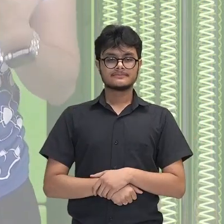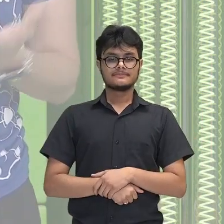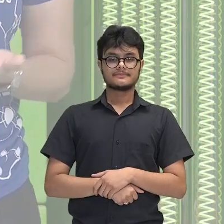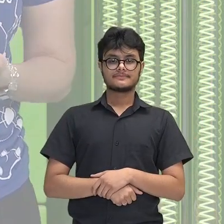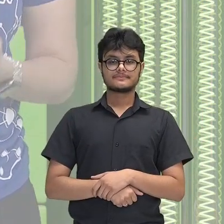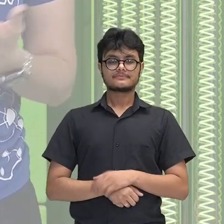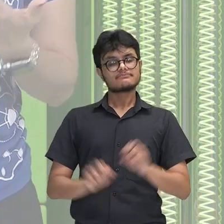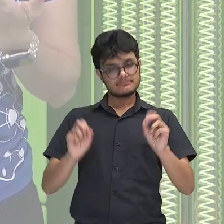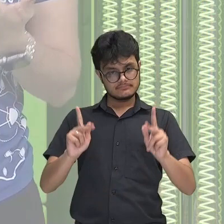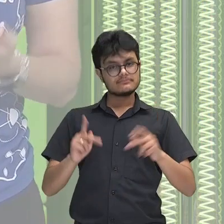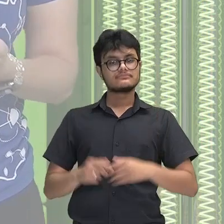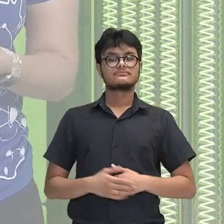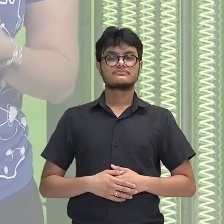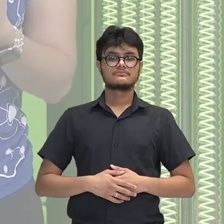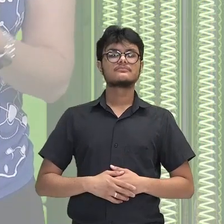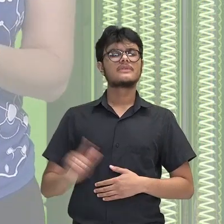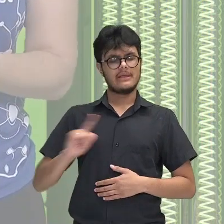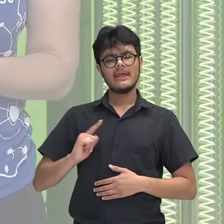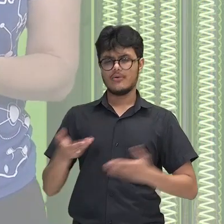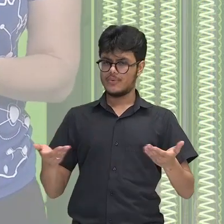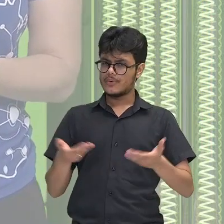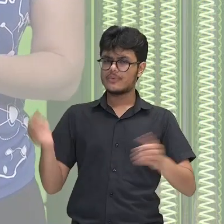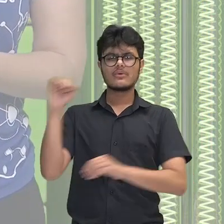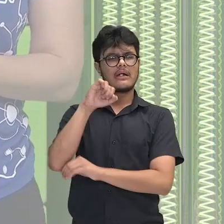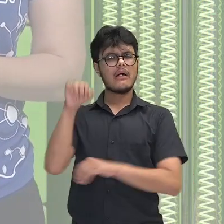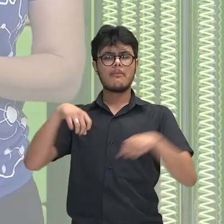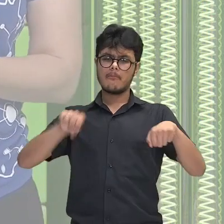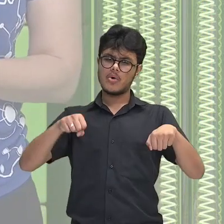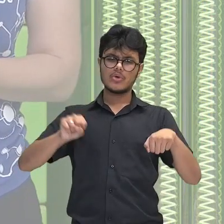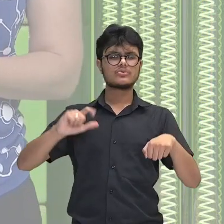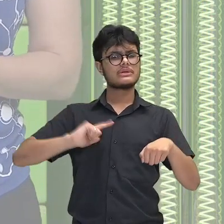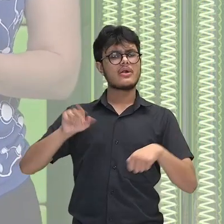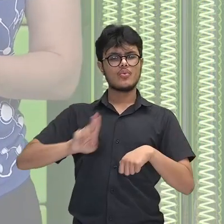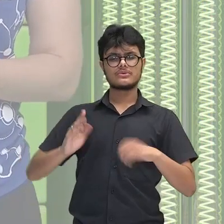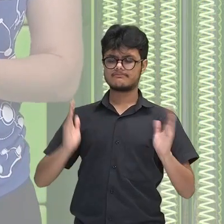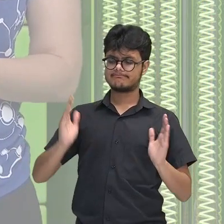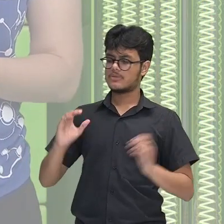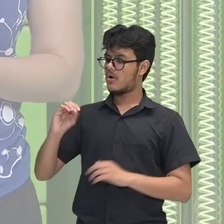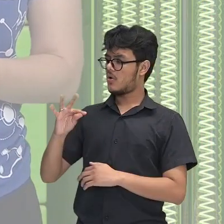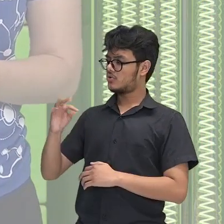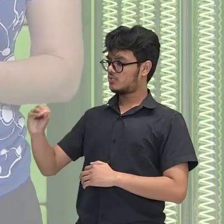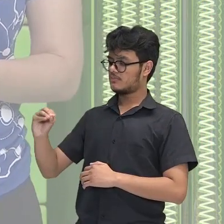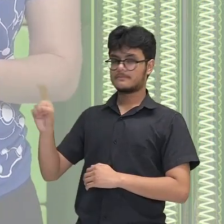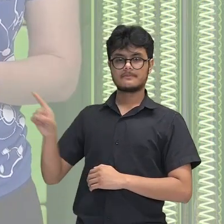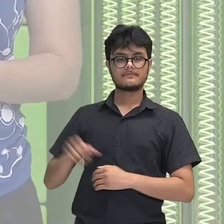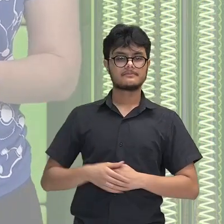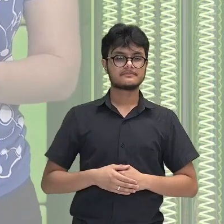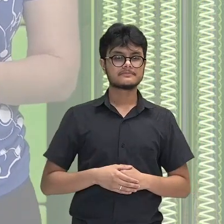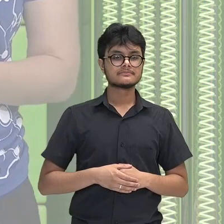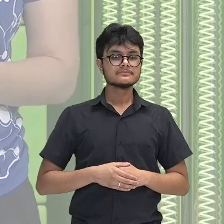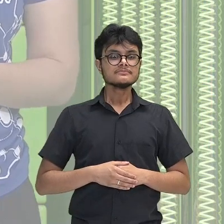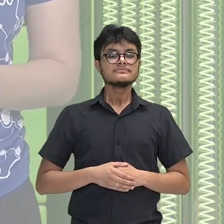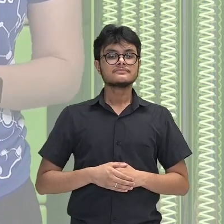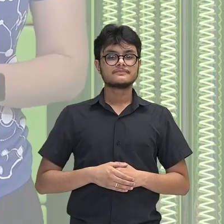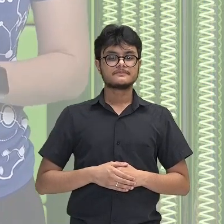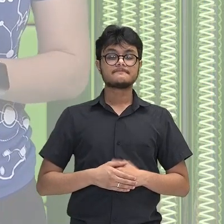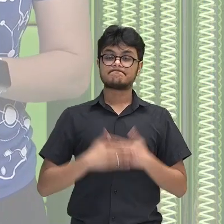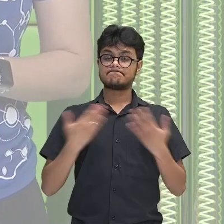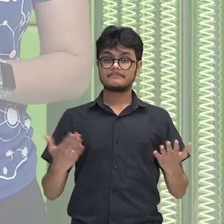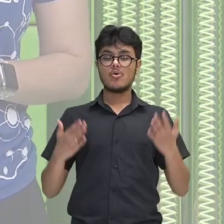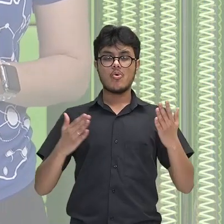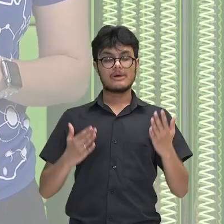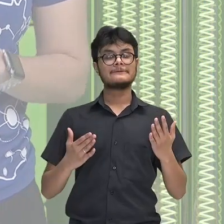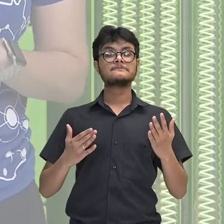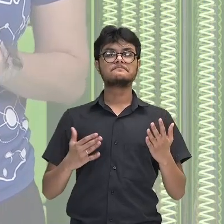é o que a gente encontra nos nossos carros, na moto, certo? E aqui, o funcionamento desse motor,